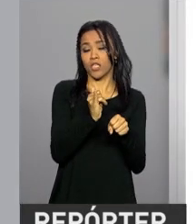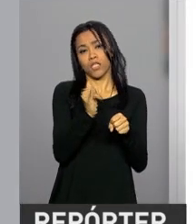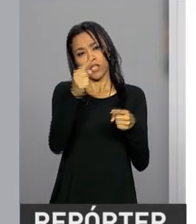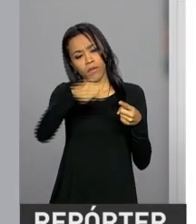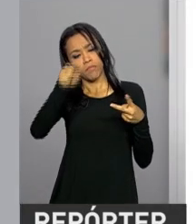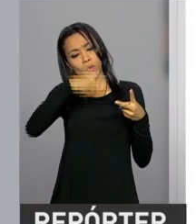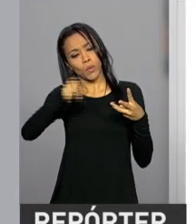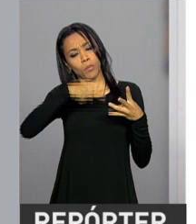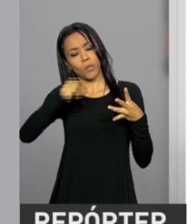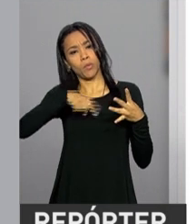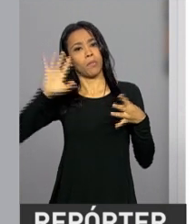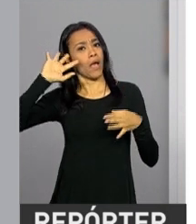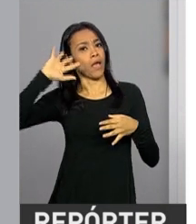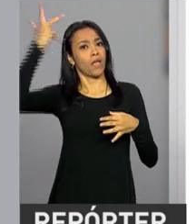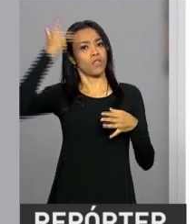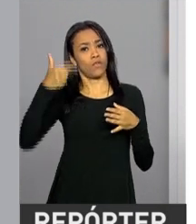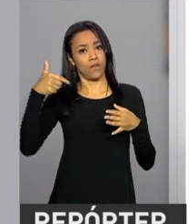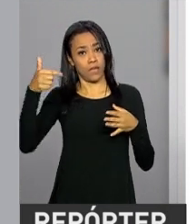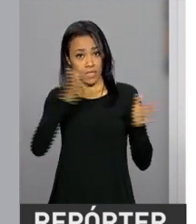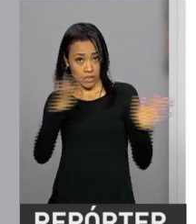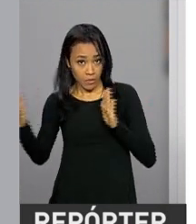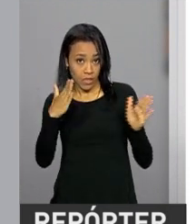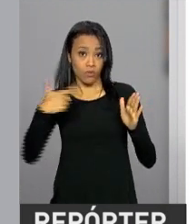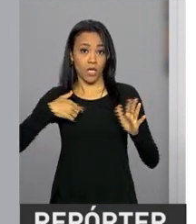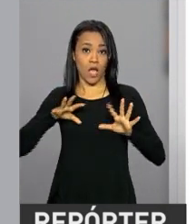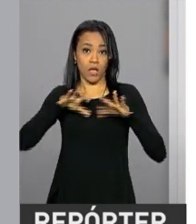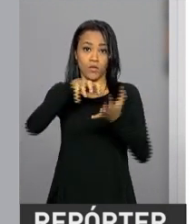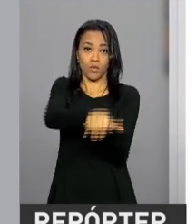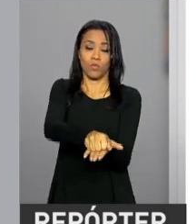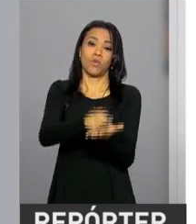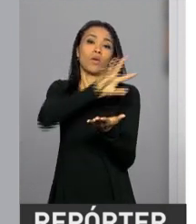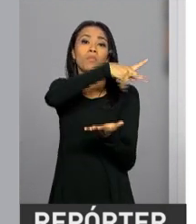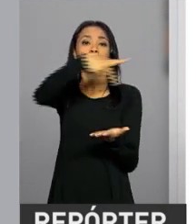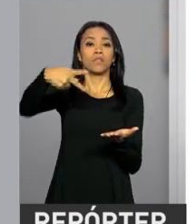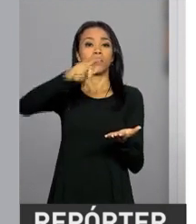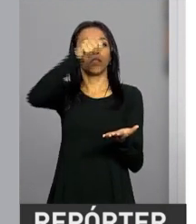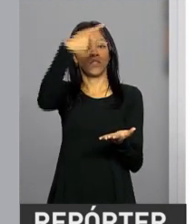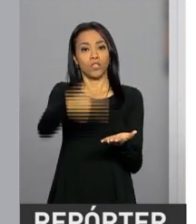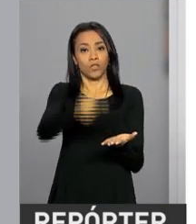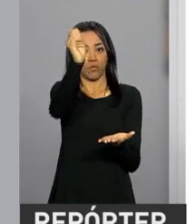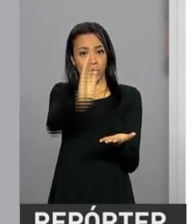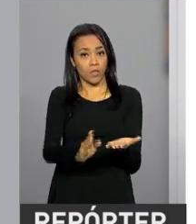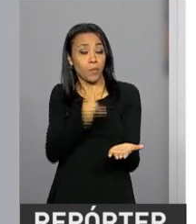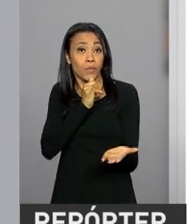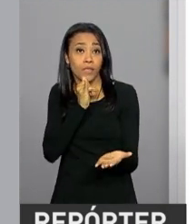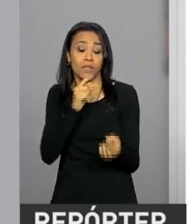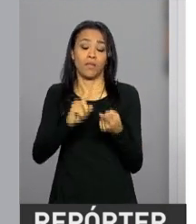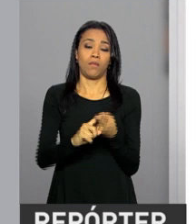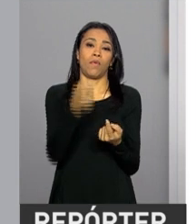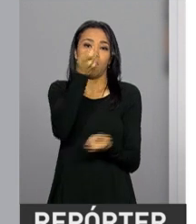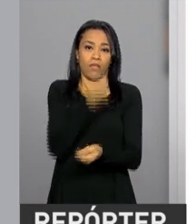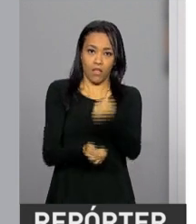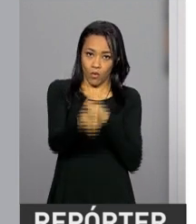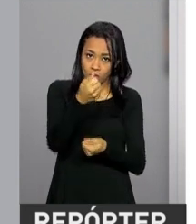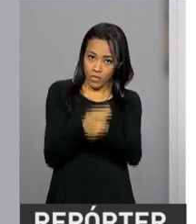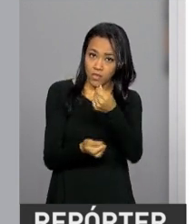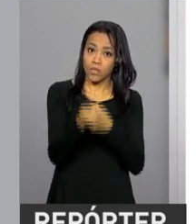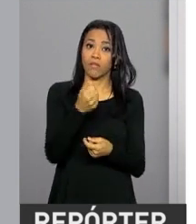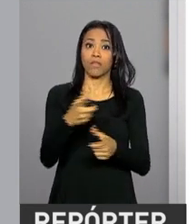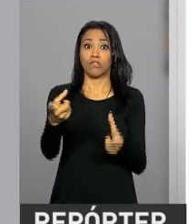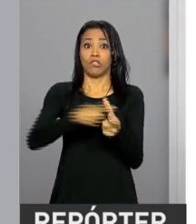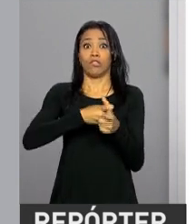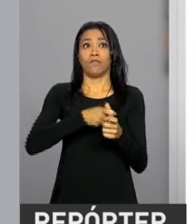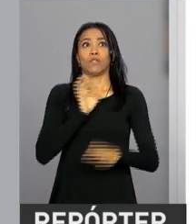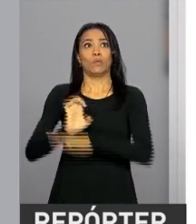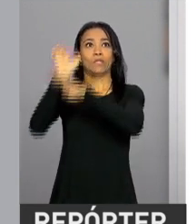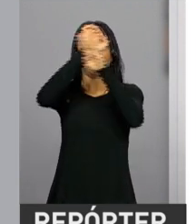nesse sentido, nesse período em que ele está à frente do governo, como, por exemplo, a renegociação da dívida dos estados